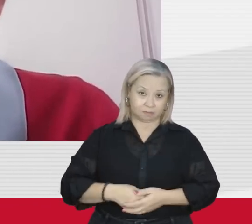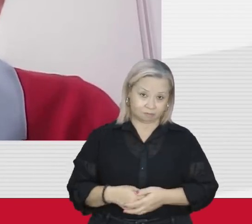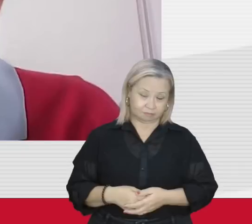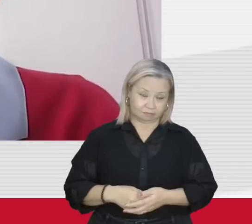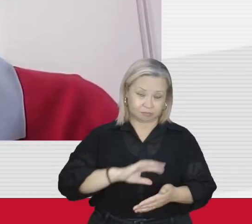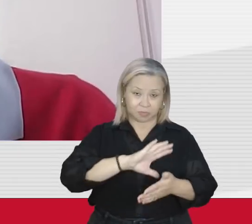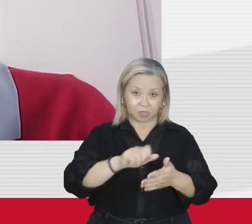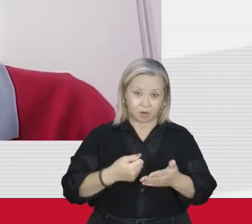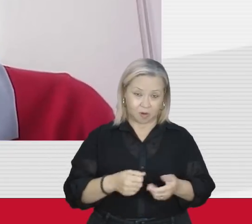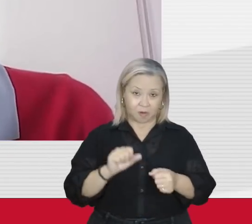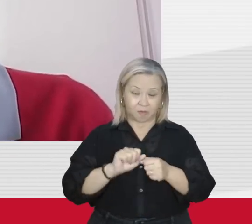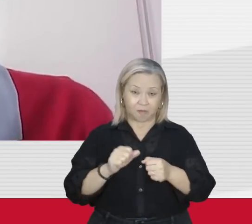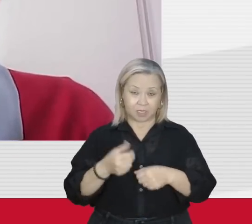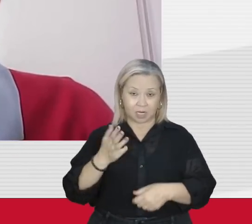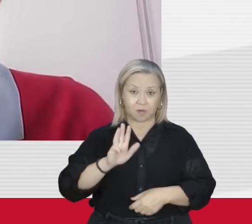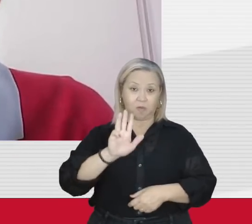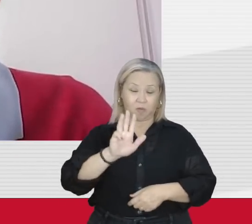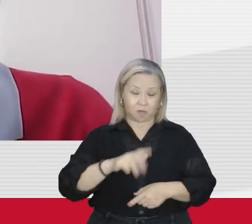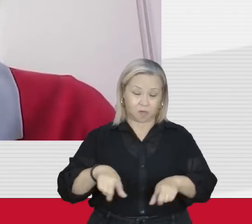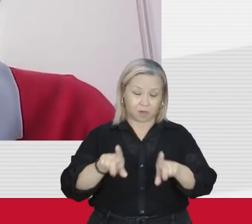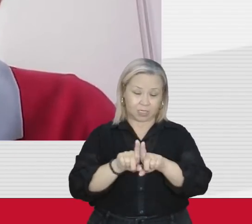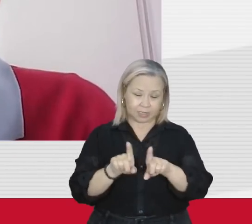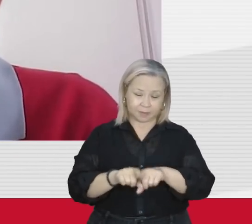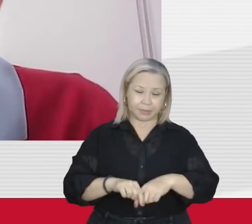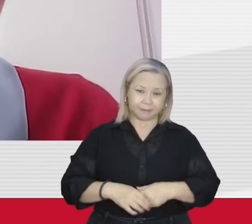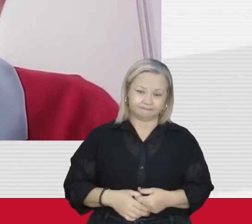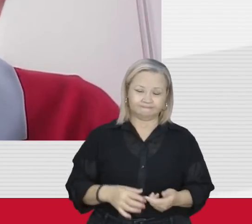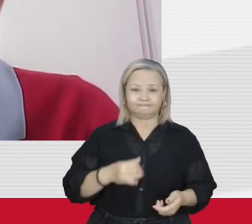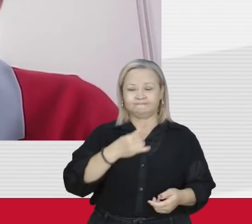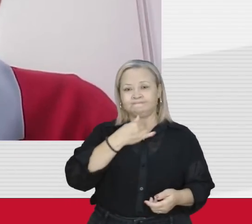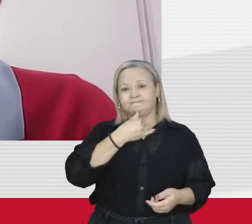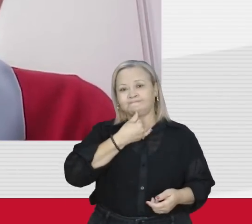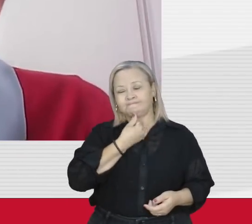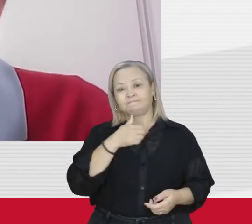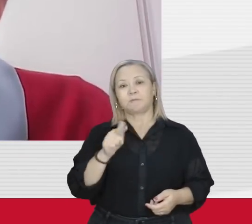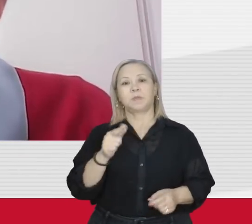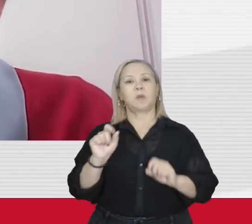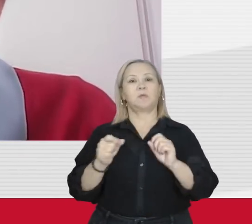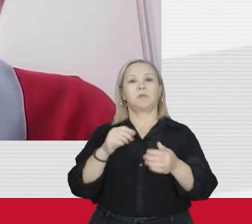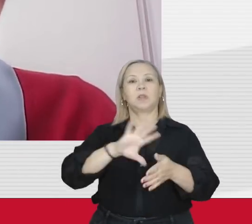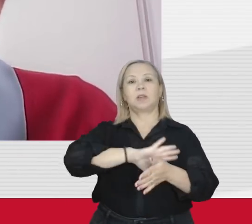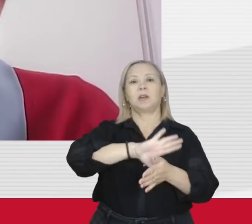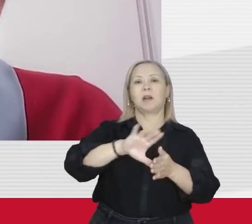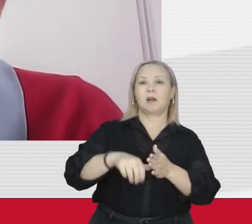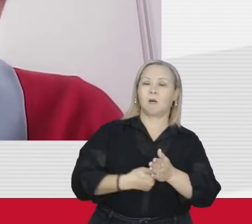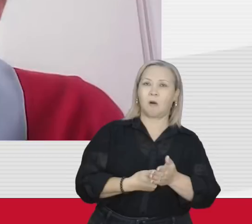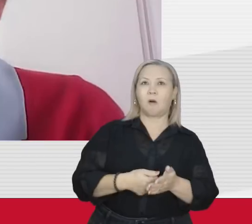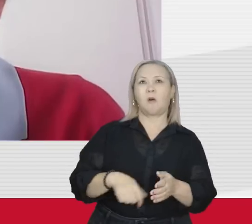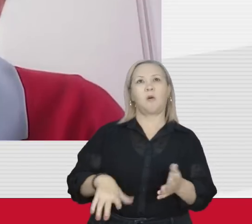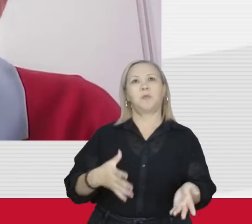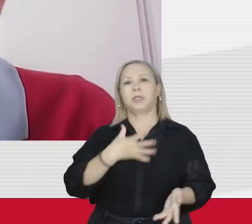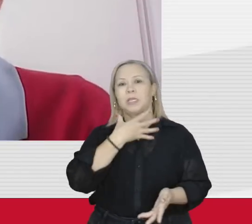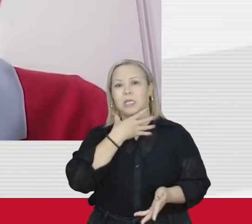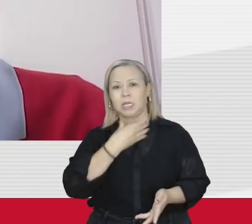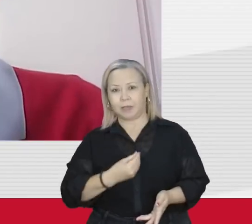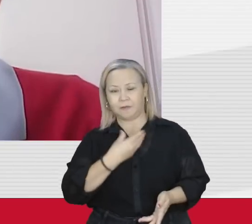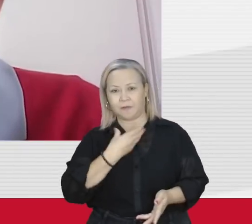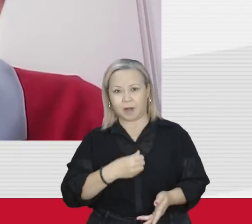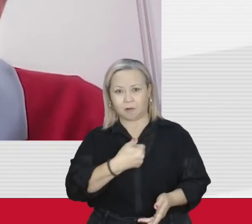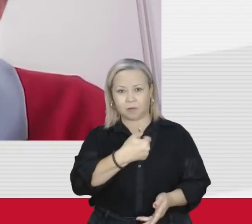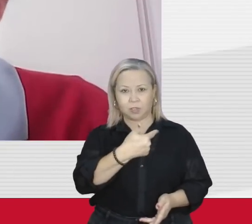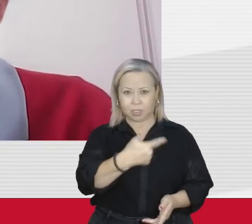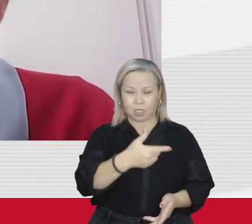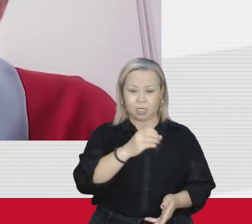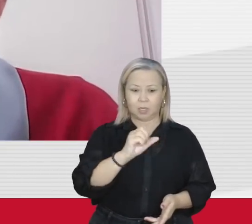Lula. Lamentavelmente. Não teria havido golpe em 16, nem fraude em 18, se não